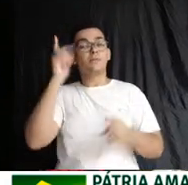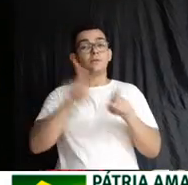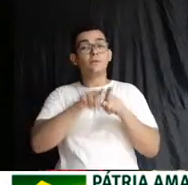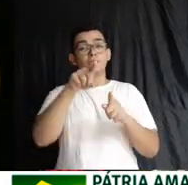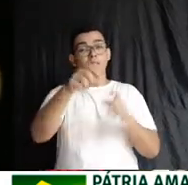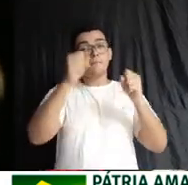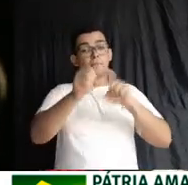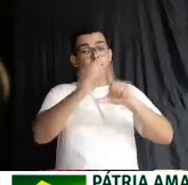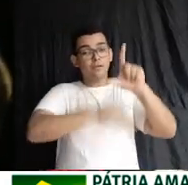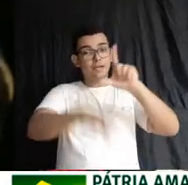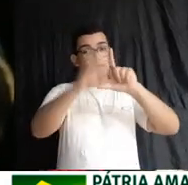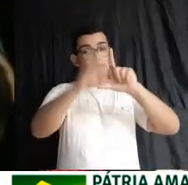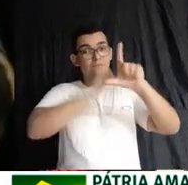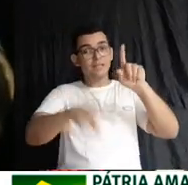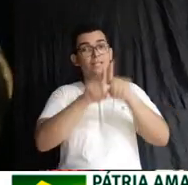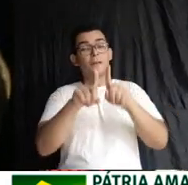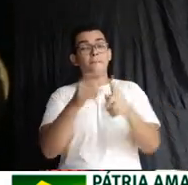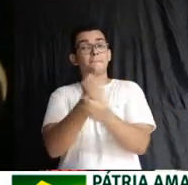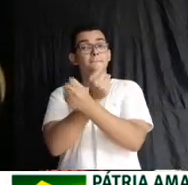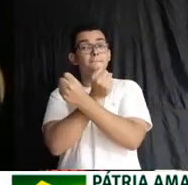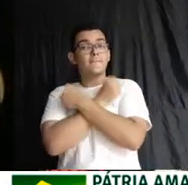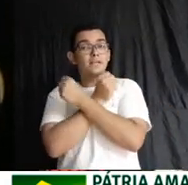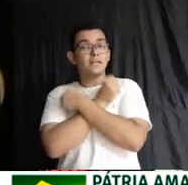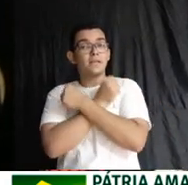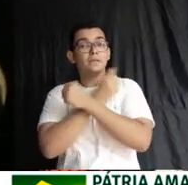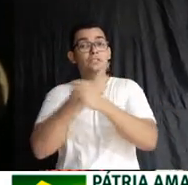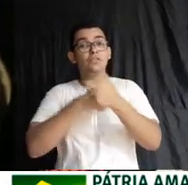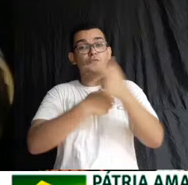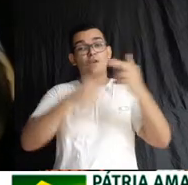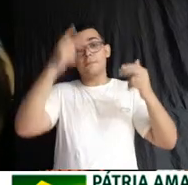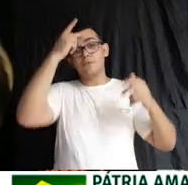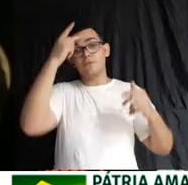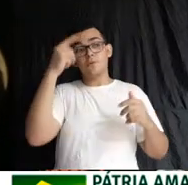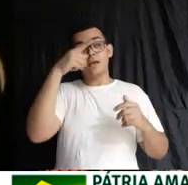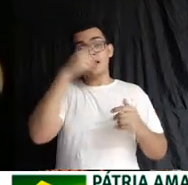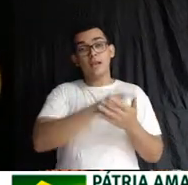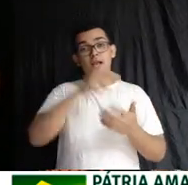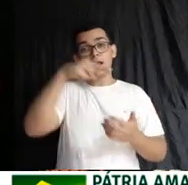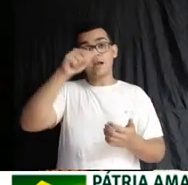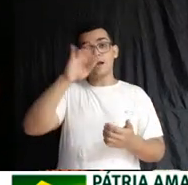galera. Abraço também, tem gente lá de Natal assistindo.